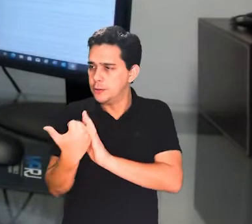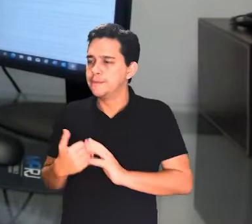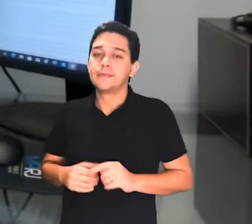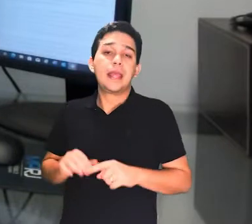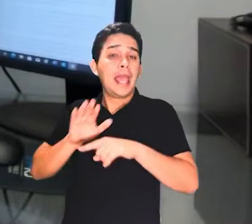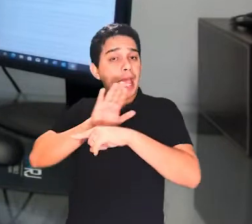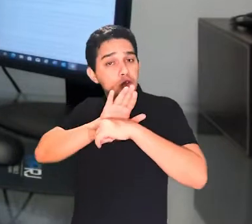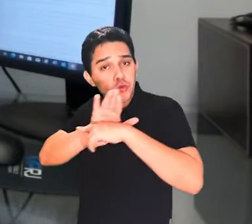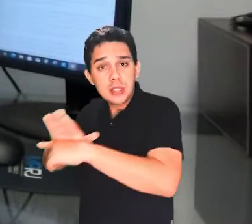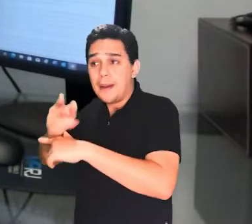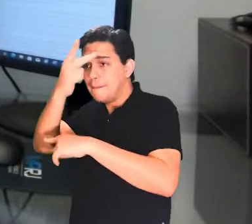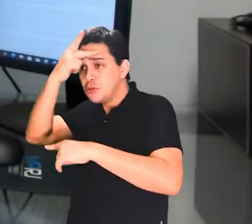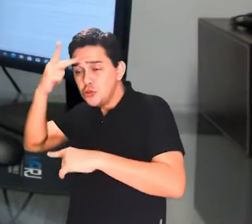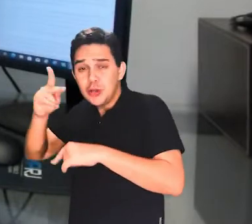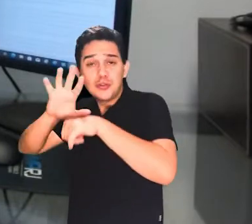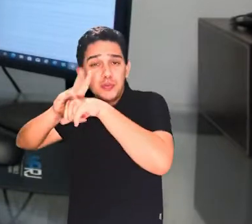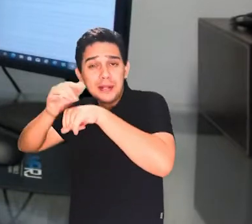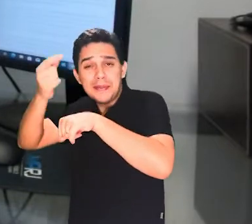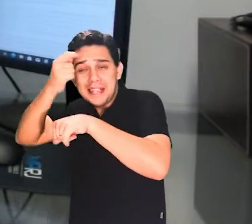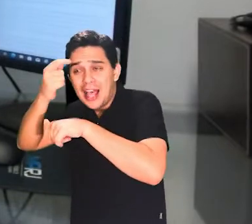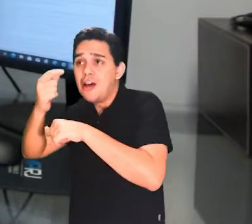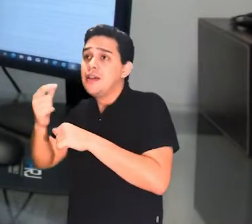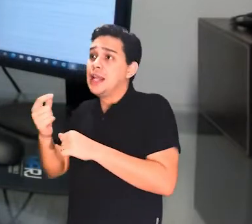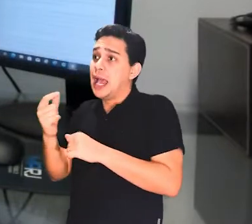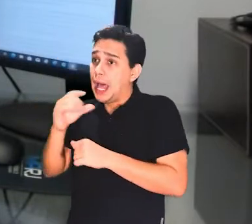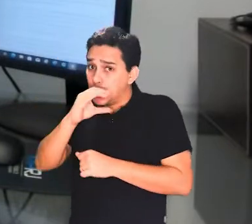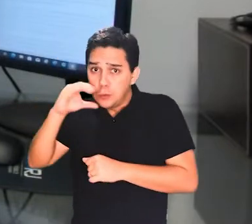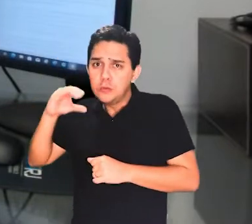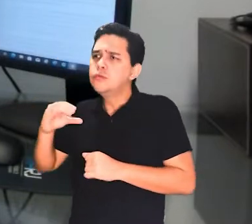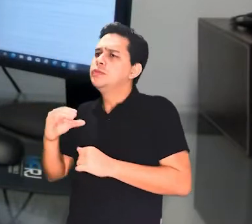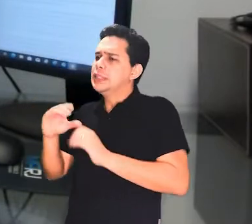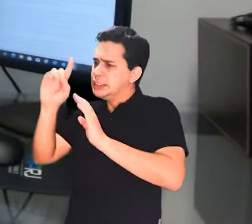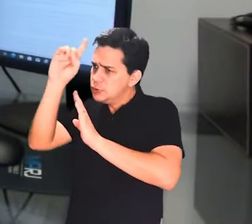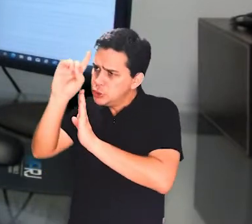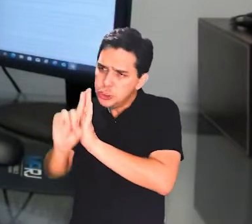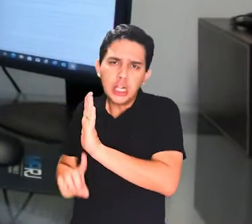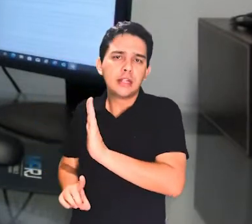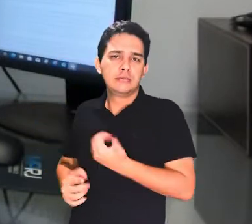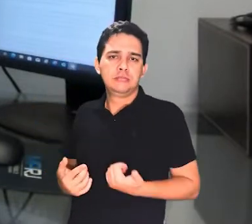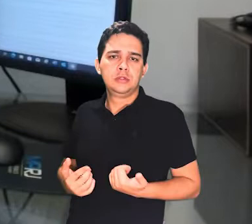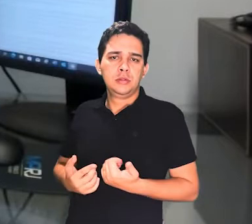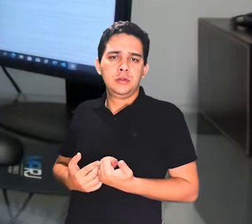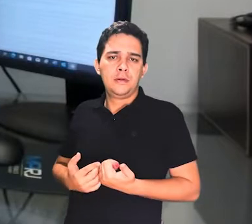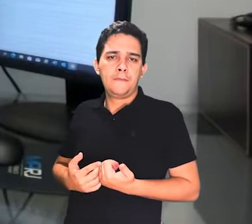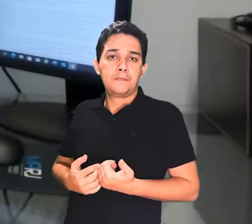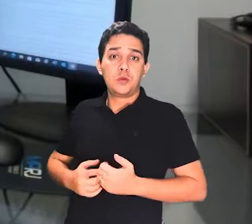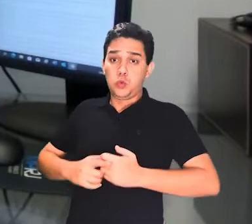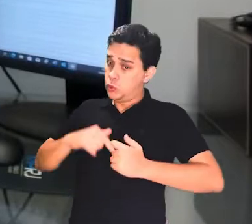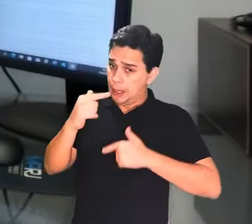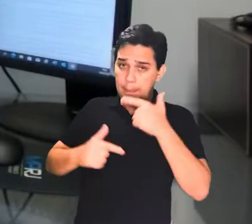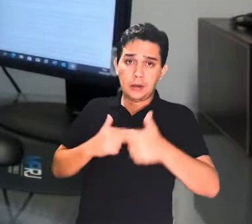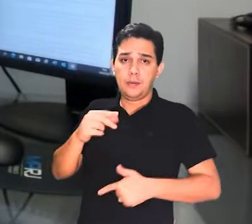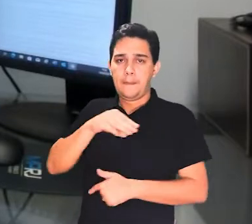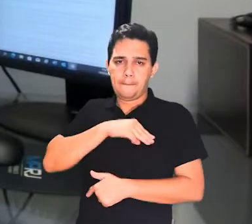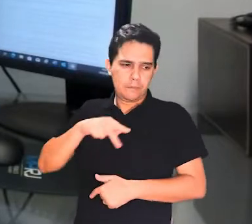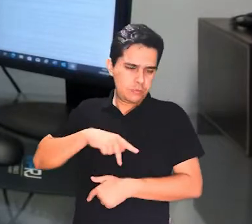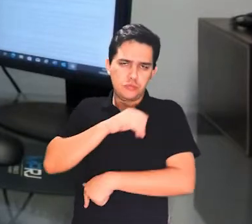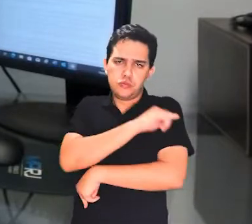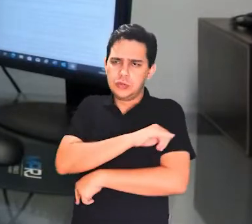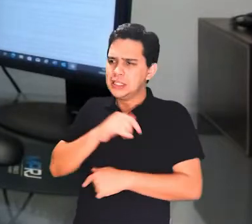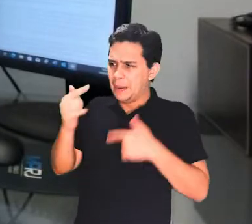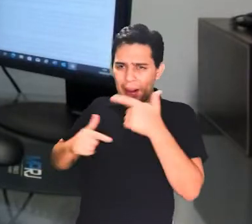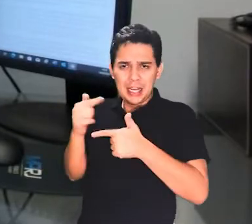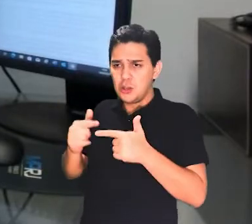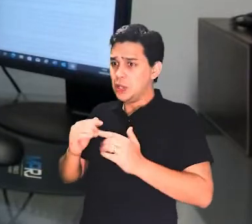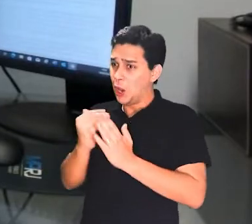adultos com deficiência. Então, o objetivo do Ministério Público é intensificar um trabalho que já vem sendo realizado há décadas